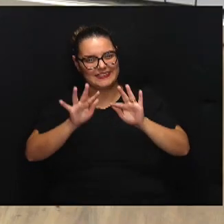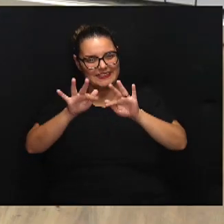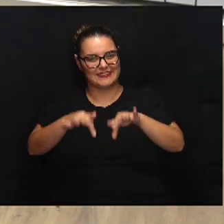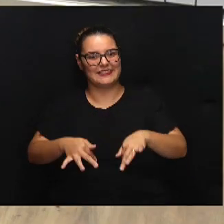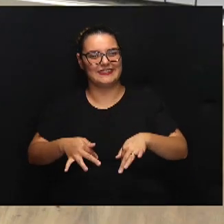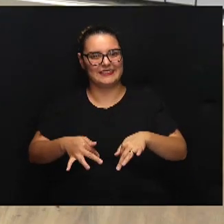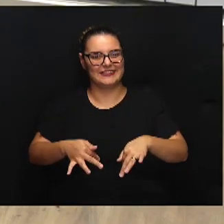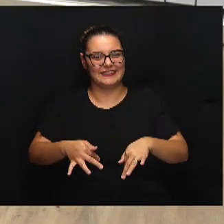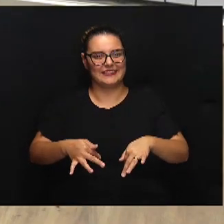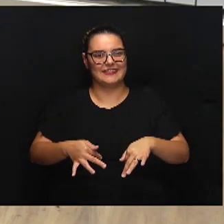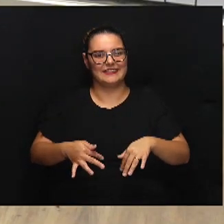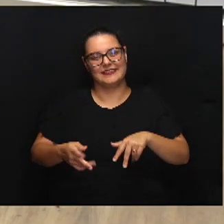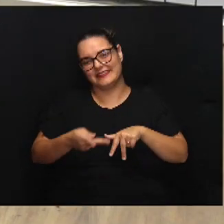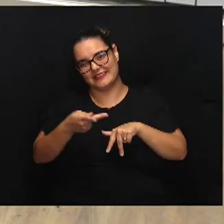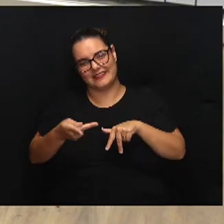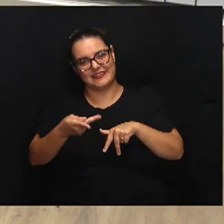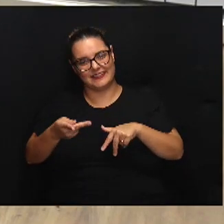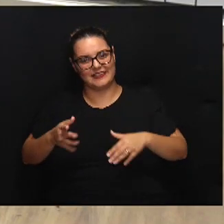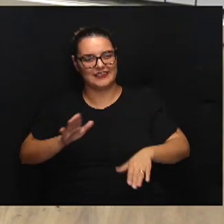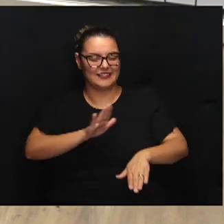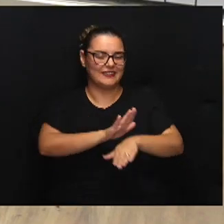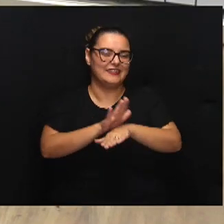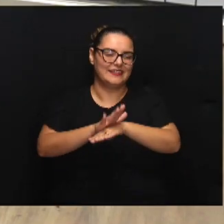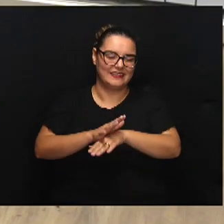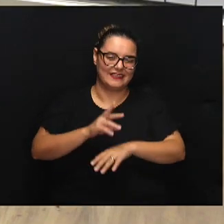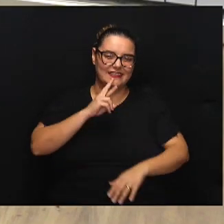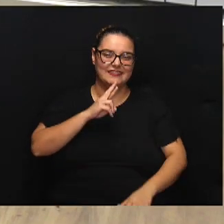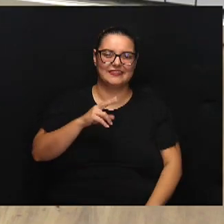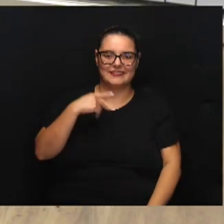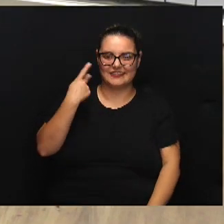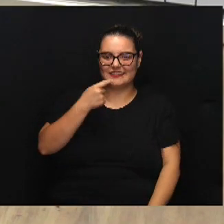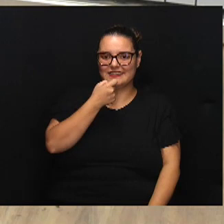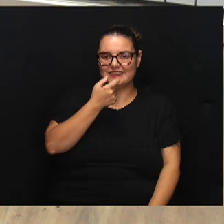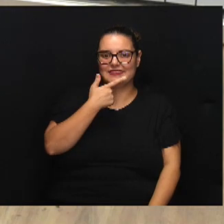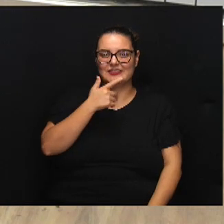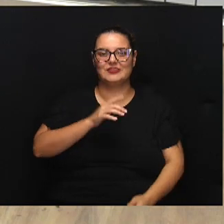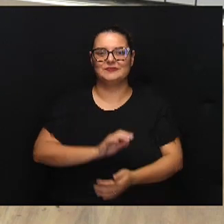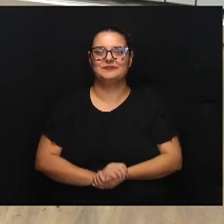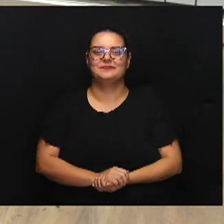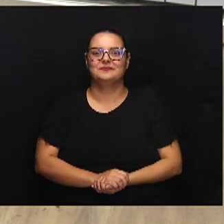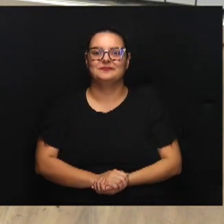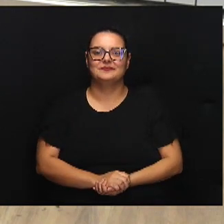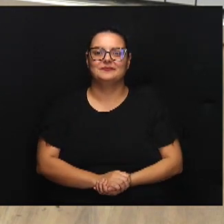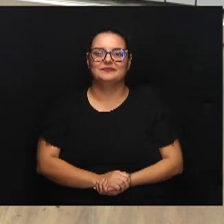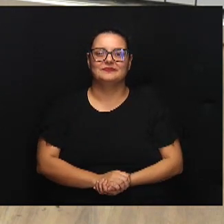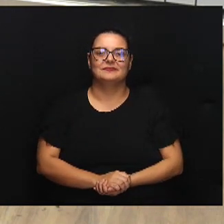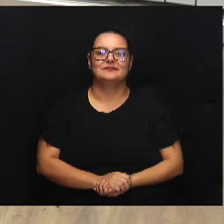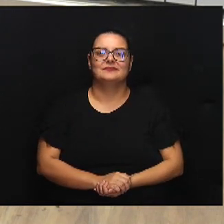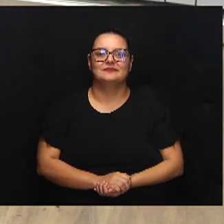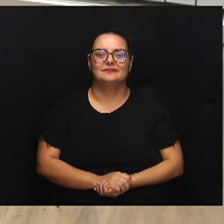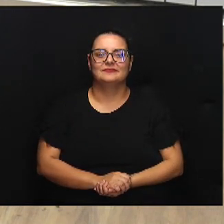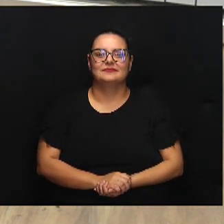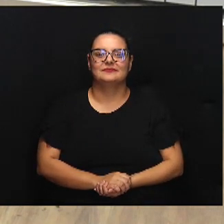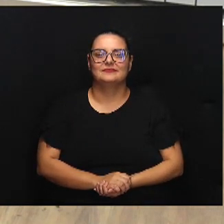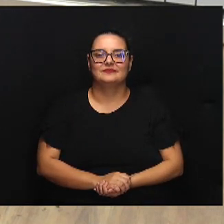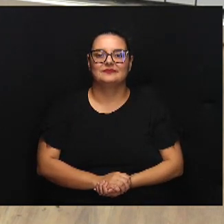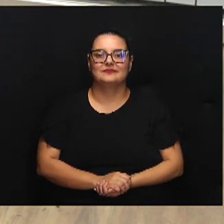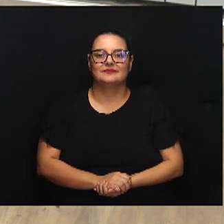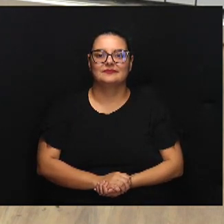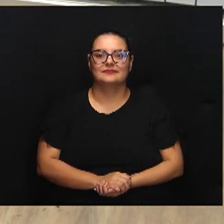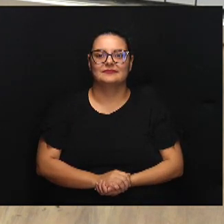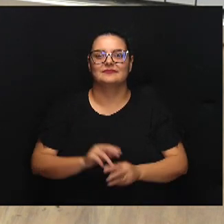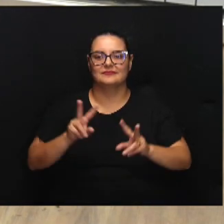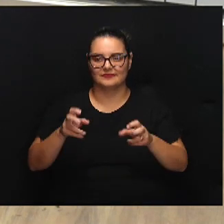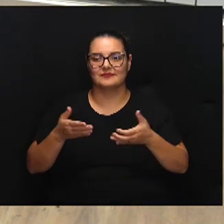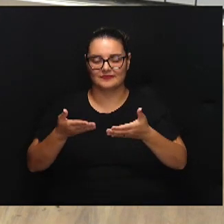considerações finais e contribuindo aí com a resposta da Fernanda. Eu vou só trazer um assunto